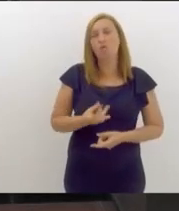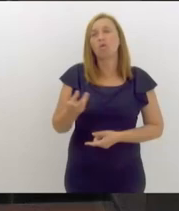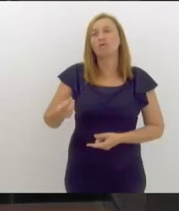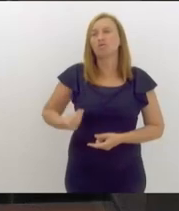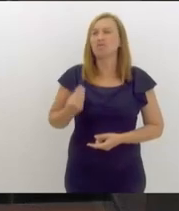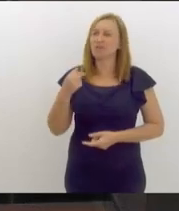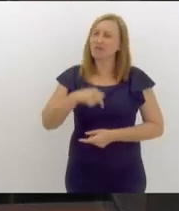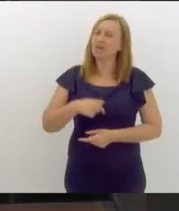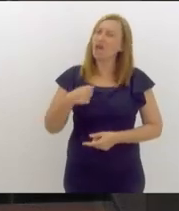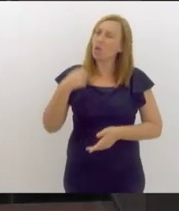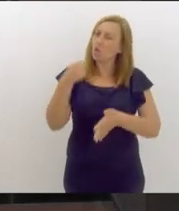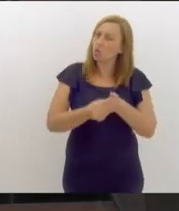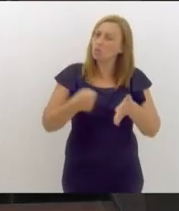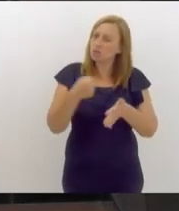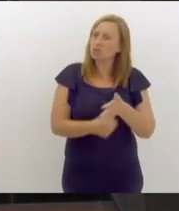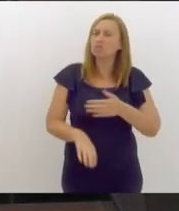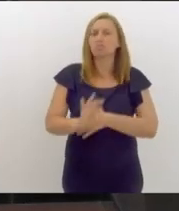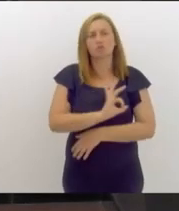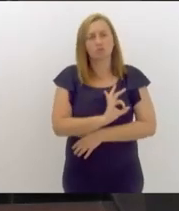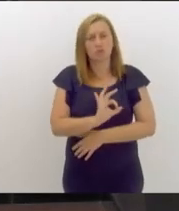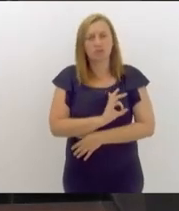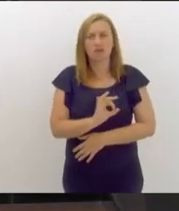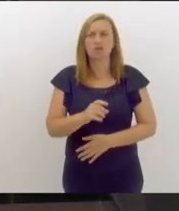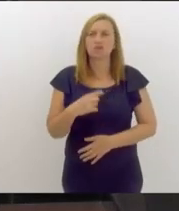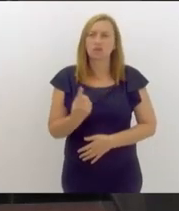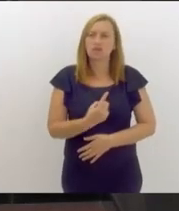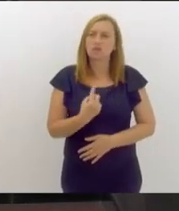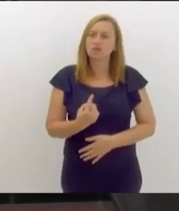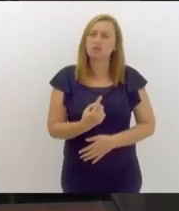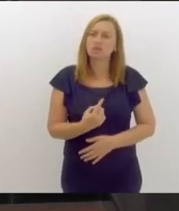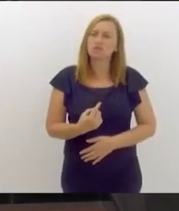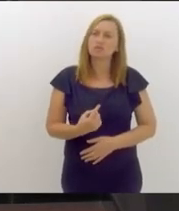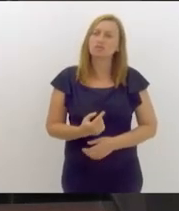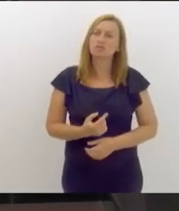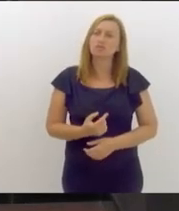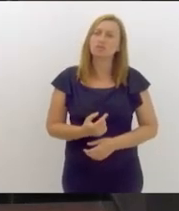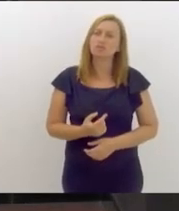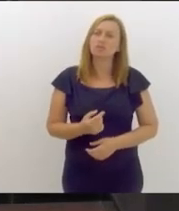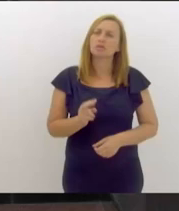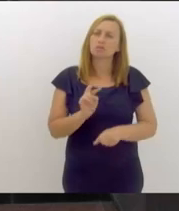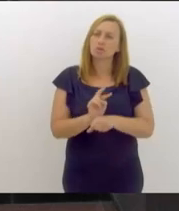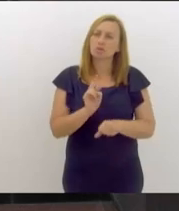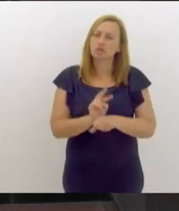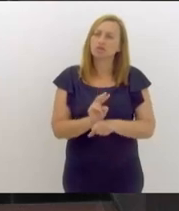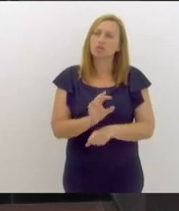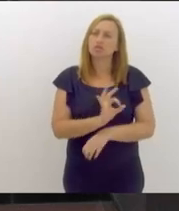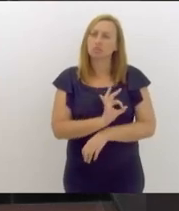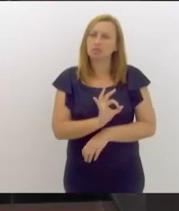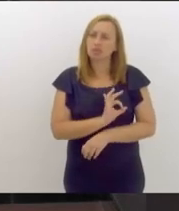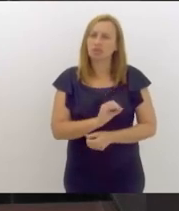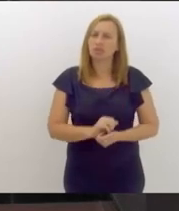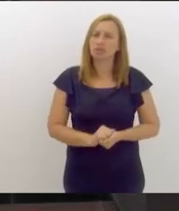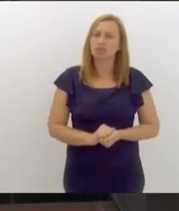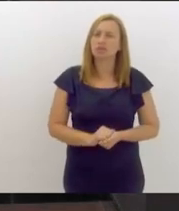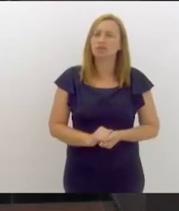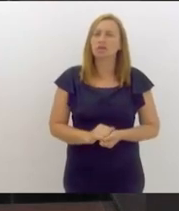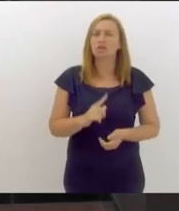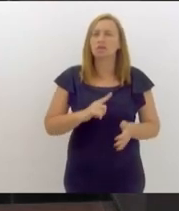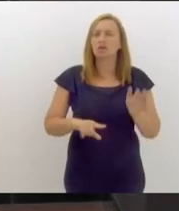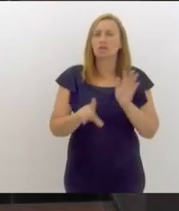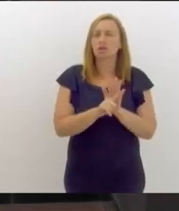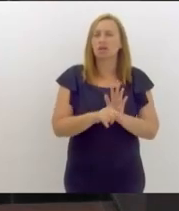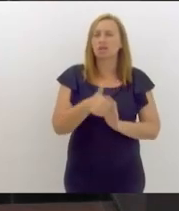estarei sempre lutando pelos nossos policiais estarei sempre guerreando em prol desses policiais tem uma lei